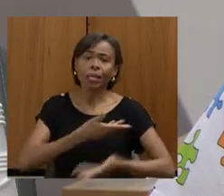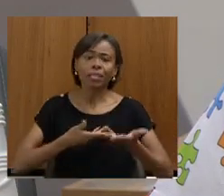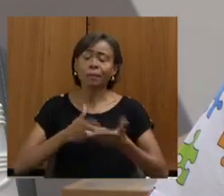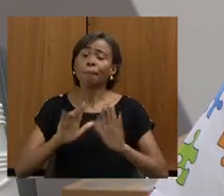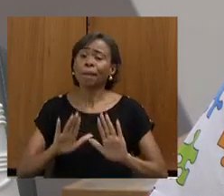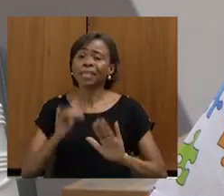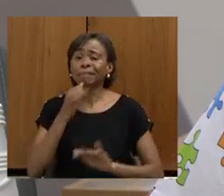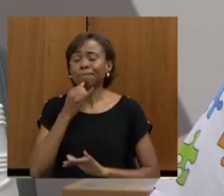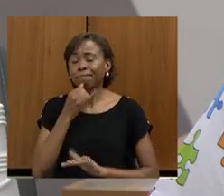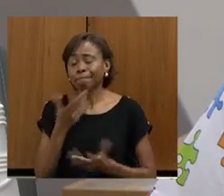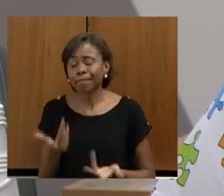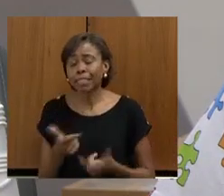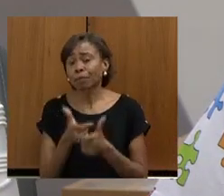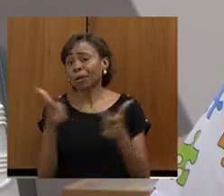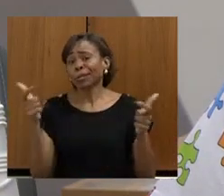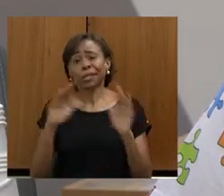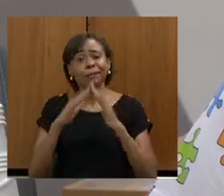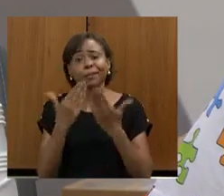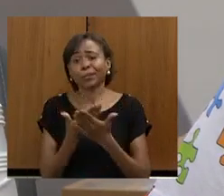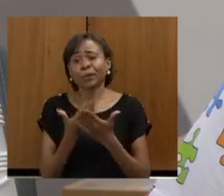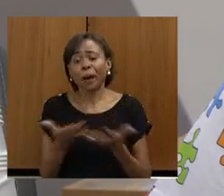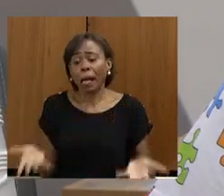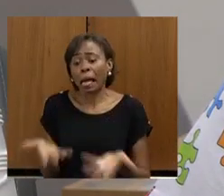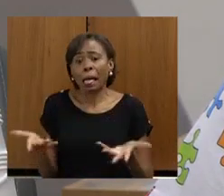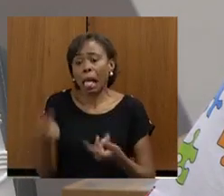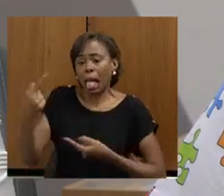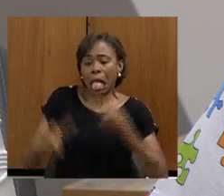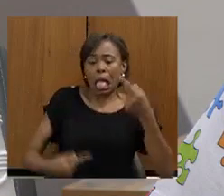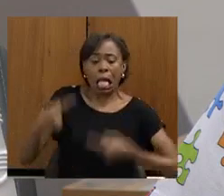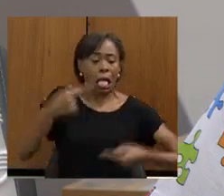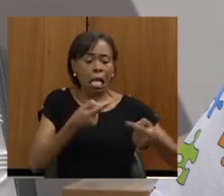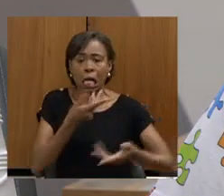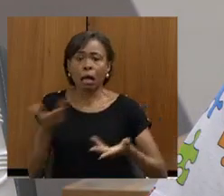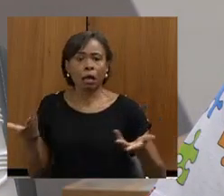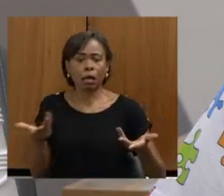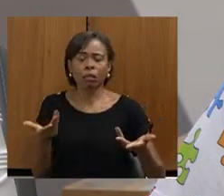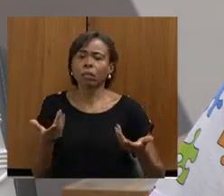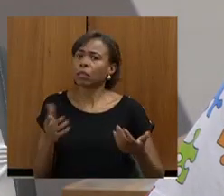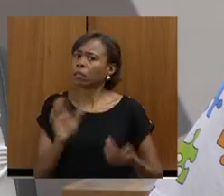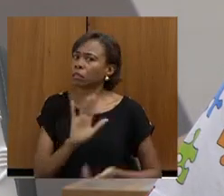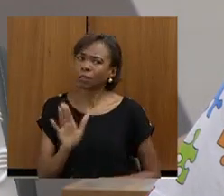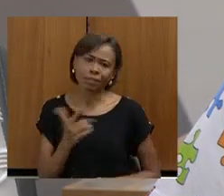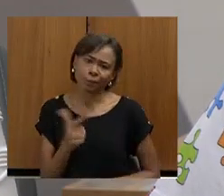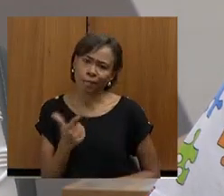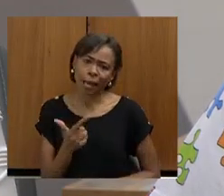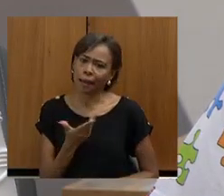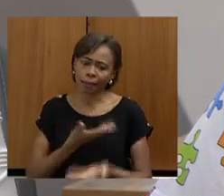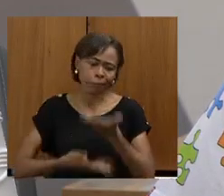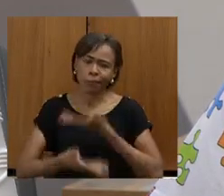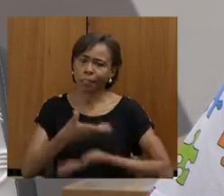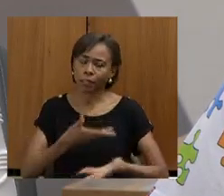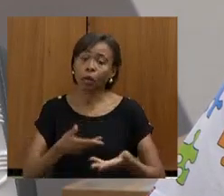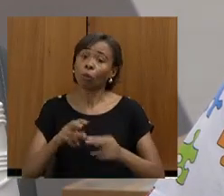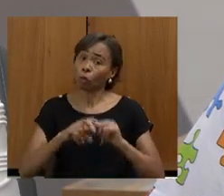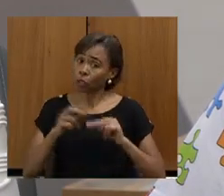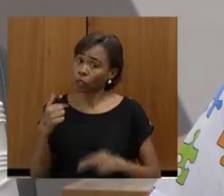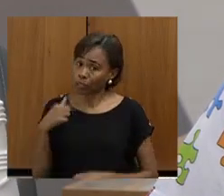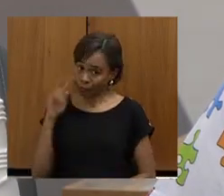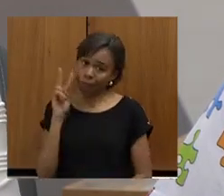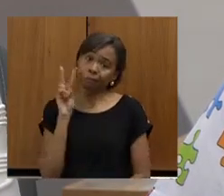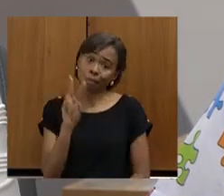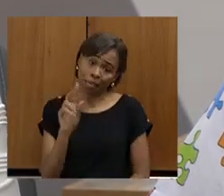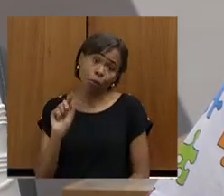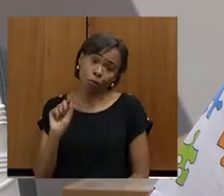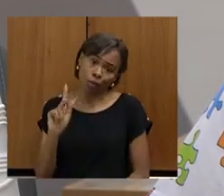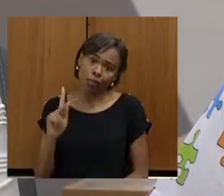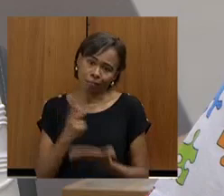organiza de forma a incentivar a competição e não a cooperação. E é isso que vemos e por isso que a coisa está